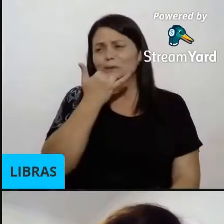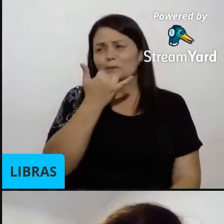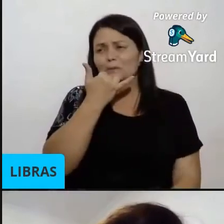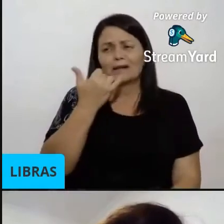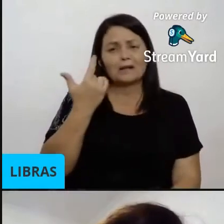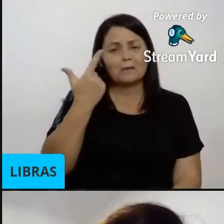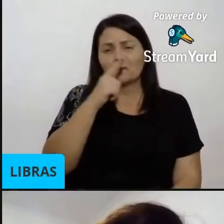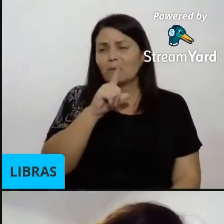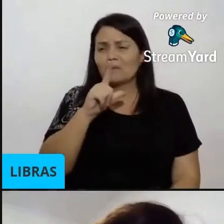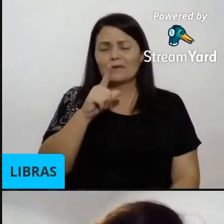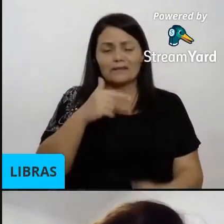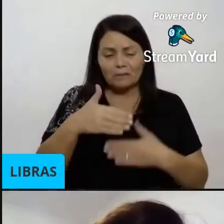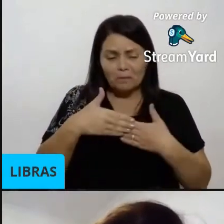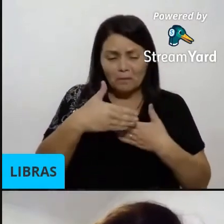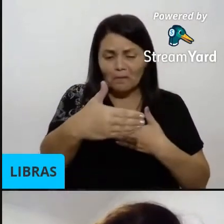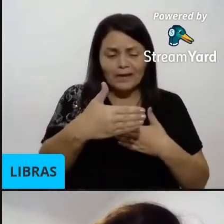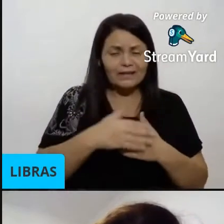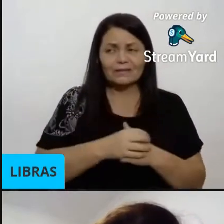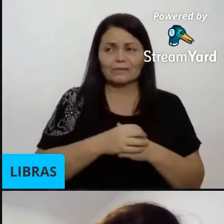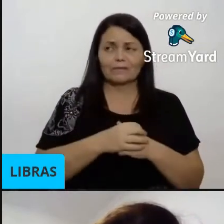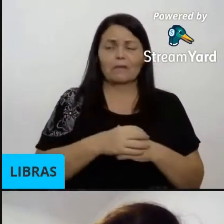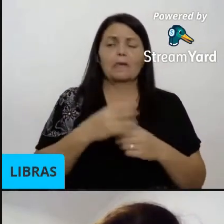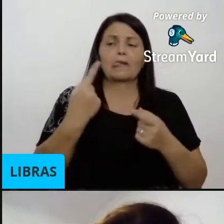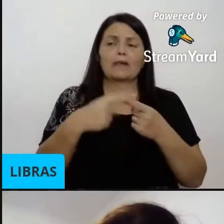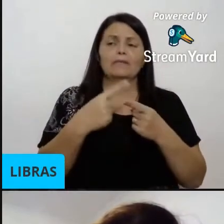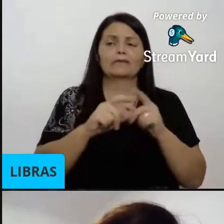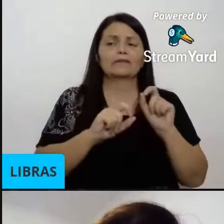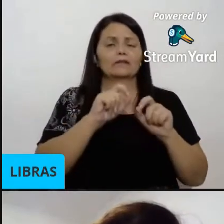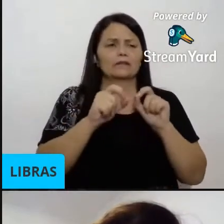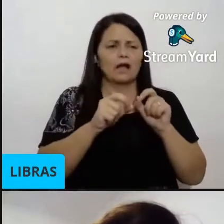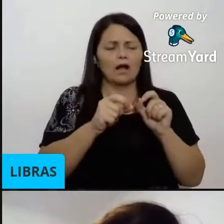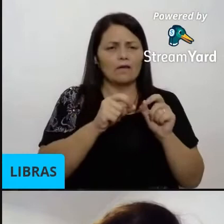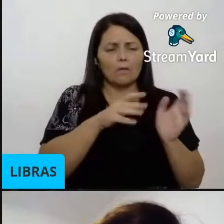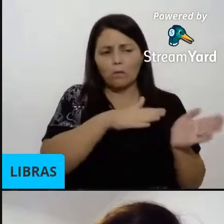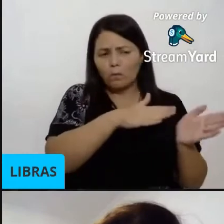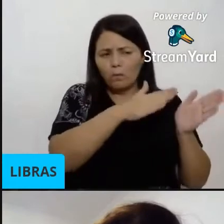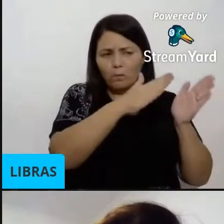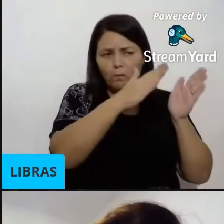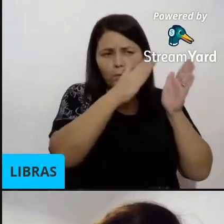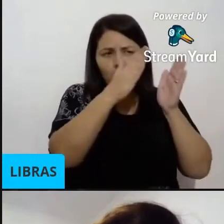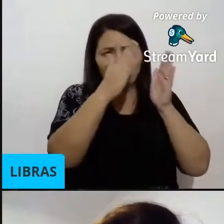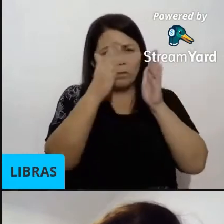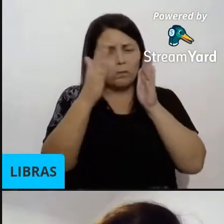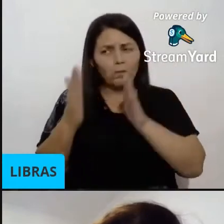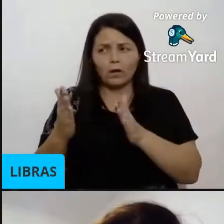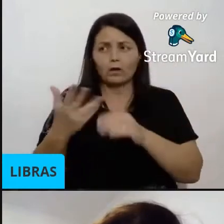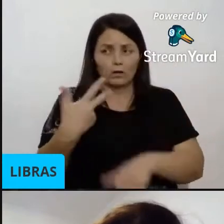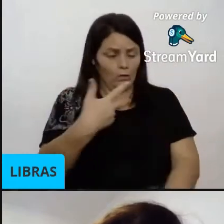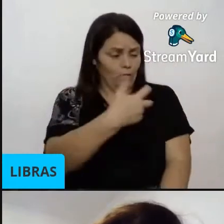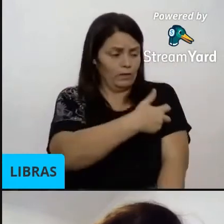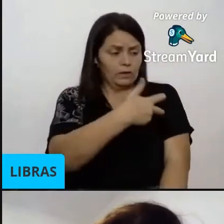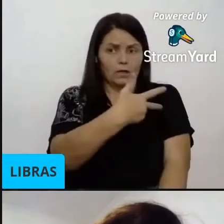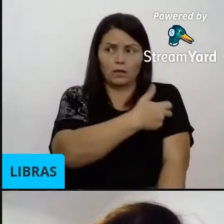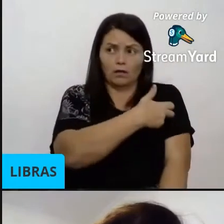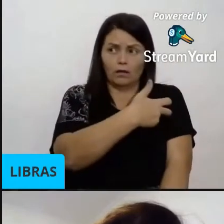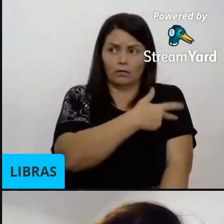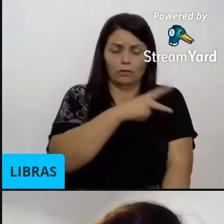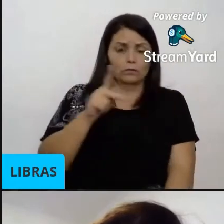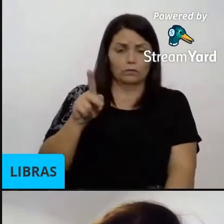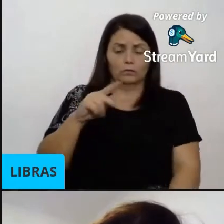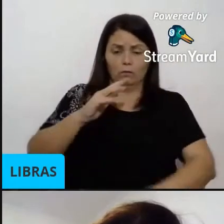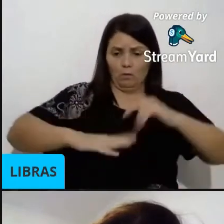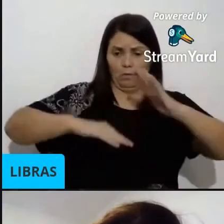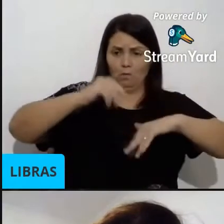consegui ficar no início, porque estava acompanhando o início do processo de vacinação dos nossos profissionais